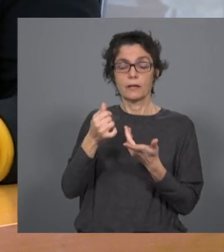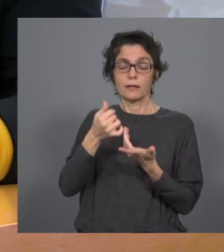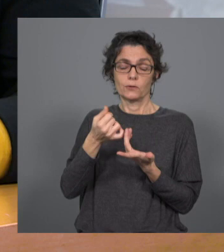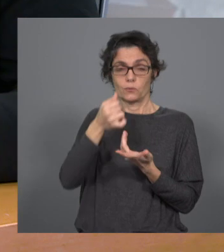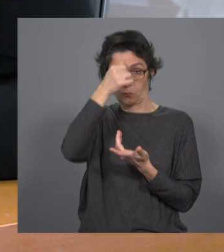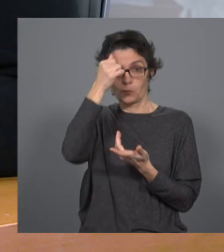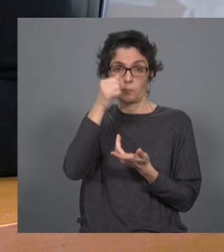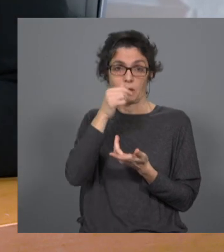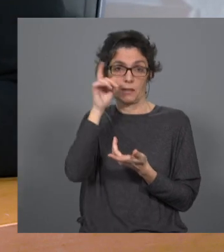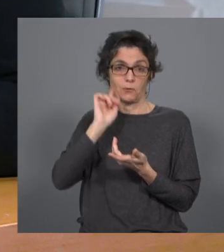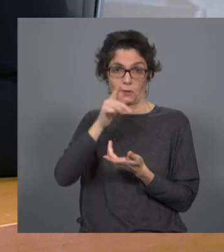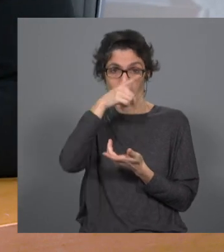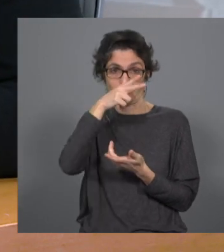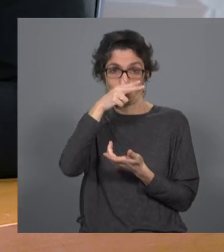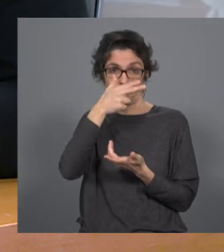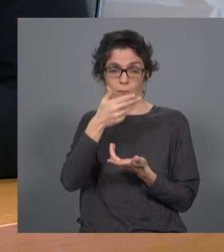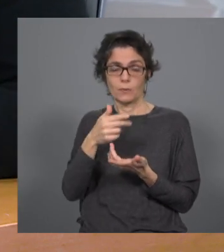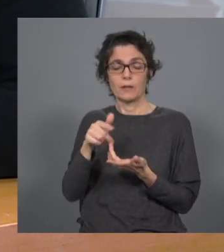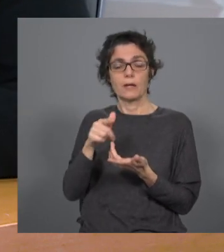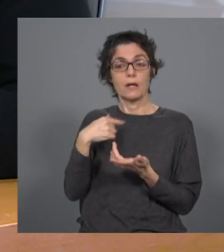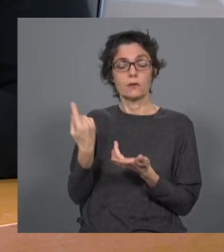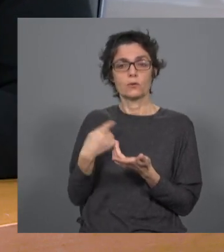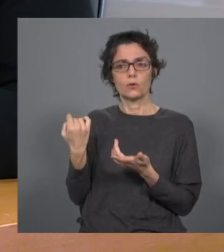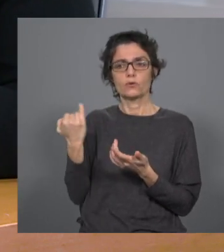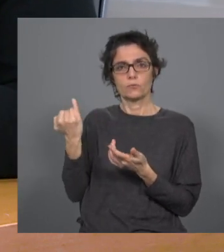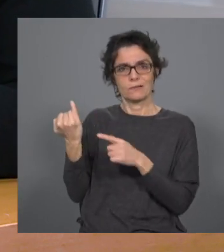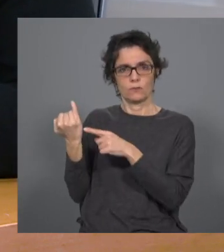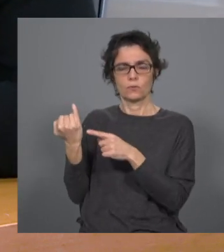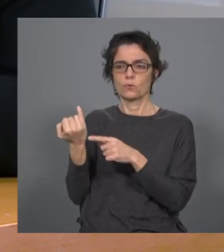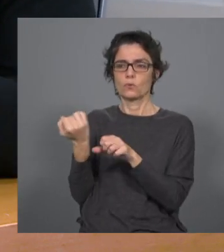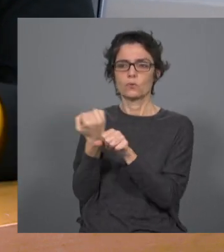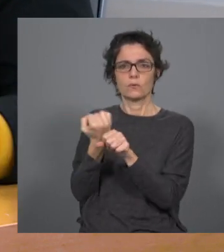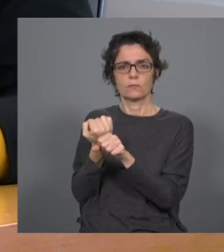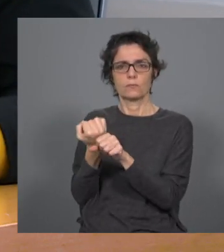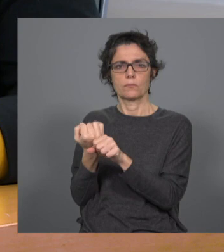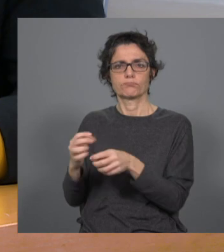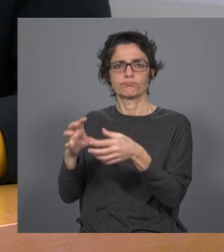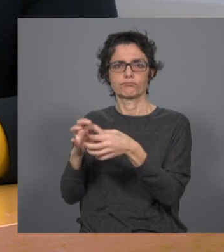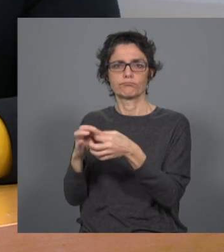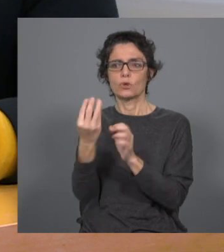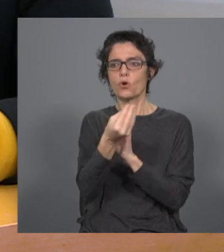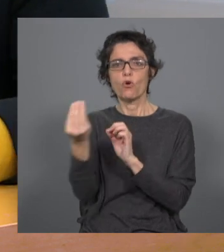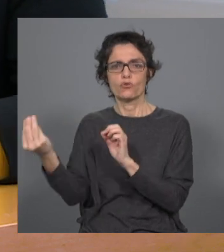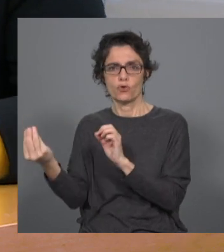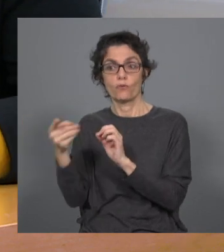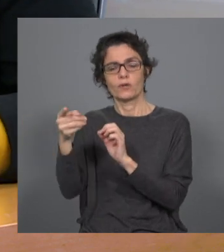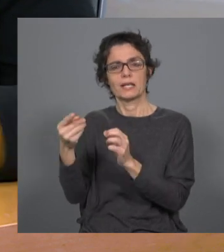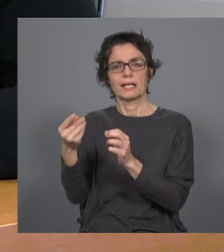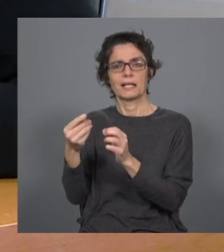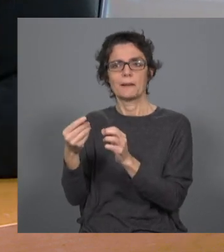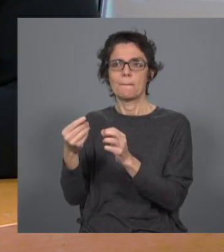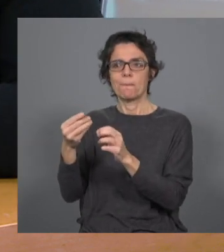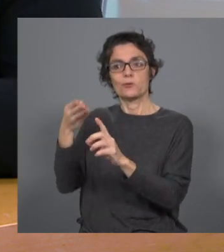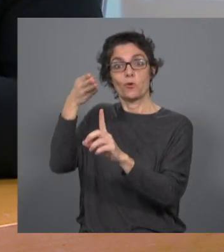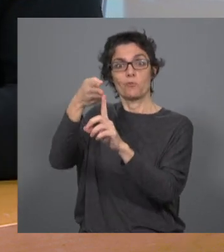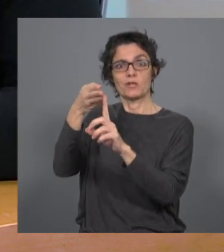Namorados, nós temos várias ações. Trabalhamos com um grupo de jovens que chamamos Focos de Esperança, para os